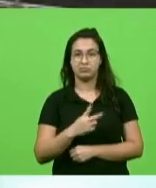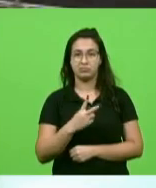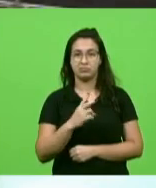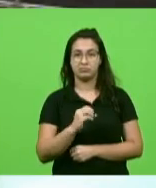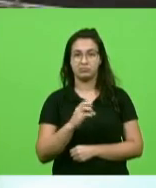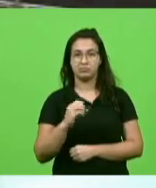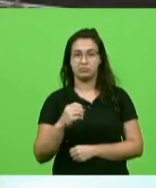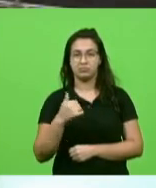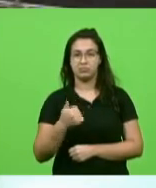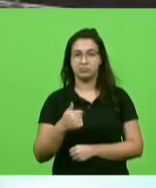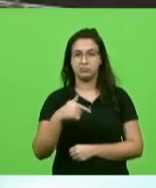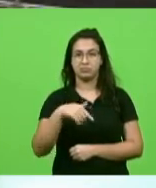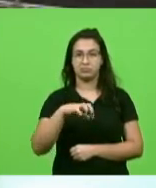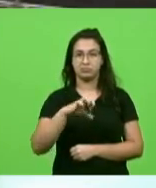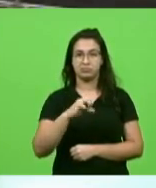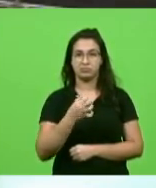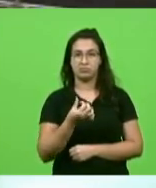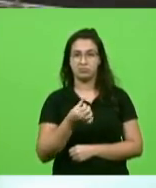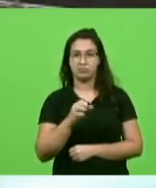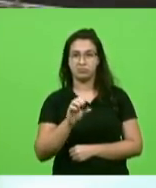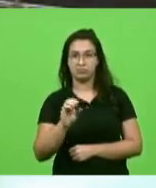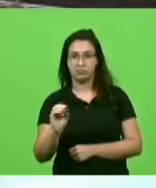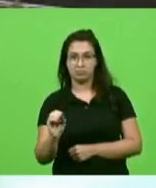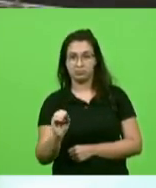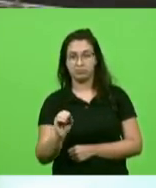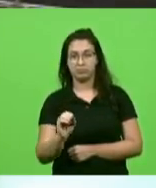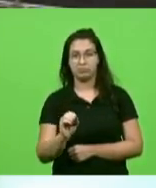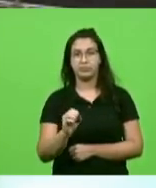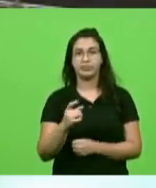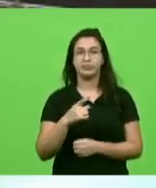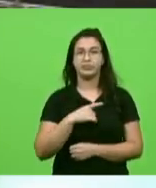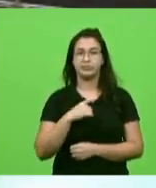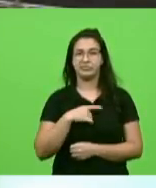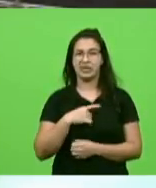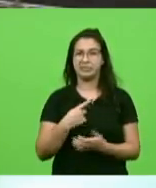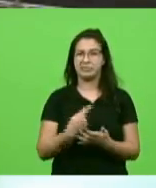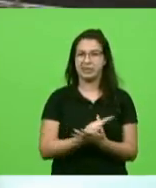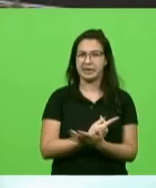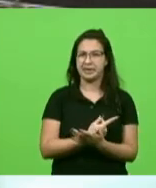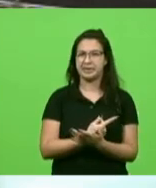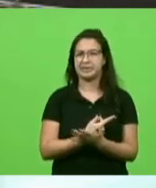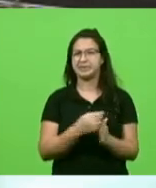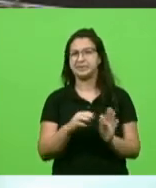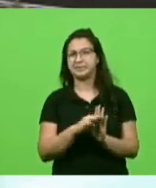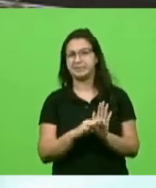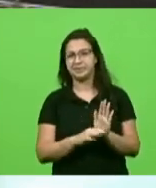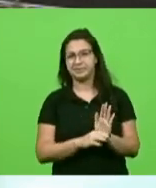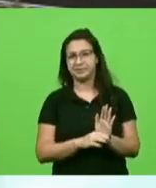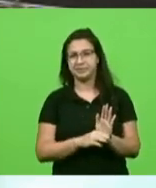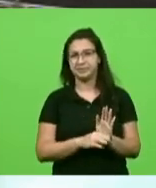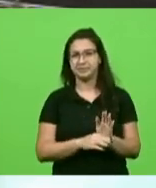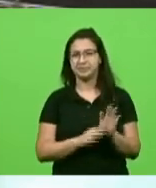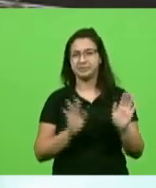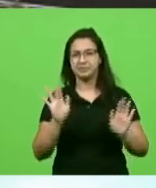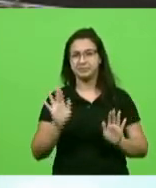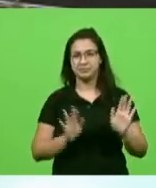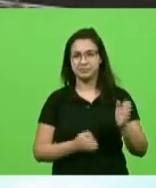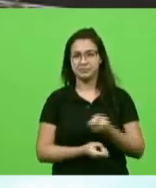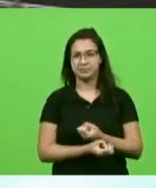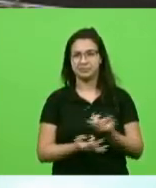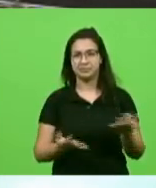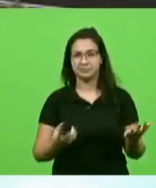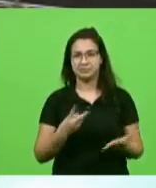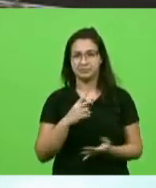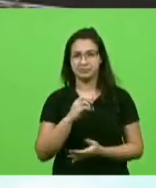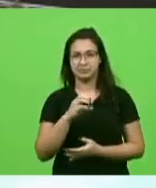rl-20/00179 260 e trata de supostas irregularidades referentes à aquisição mediante dispensa de licitação de